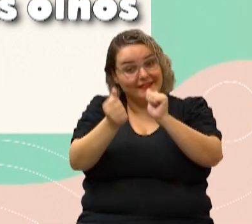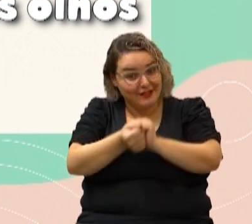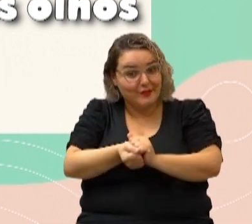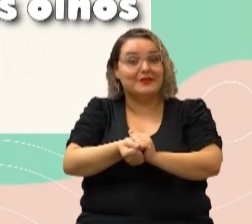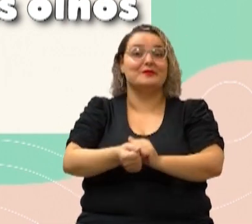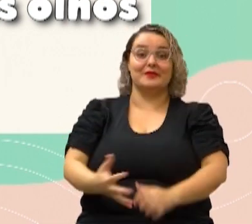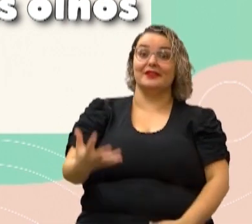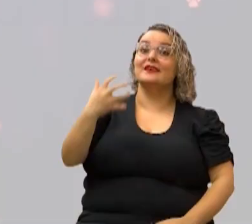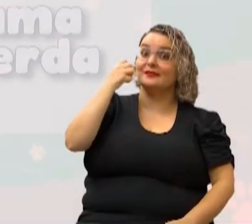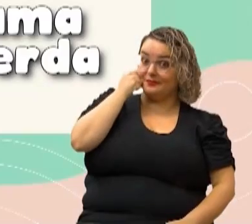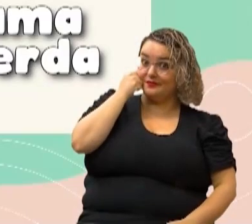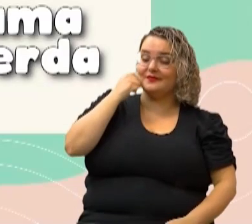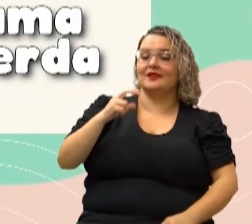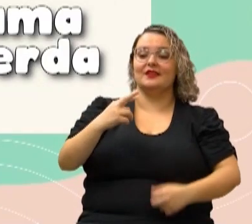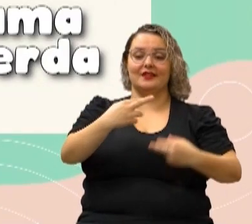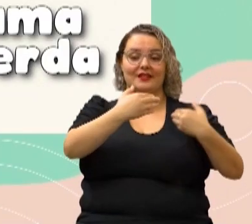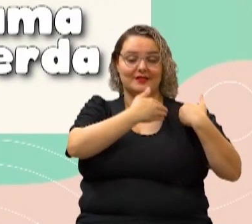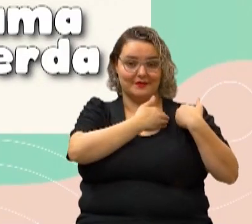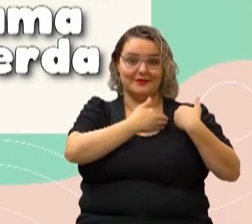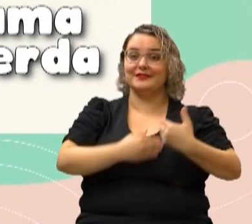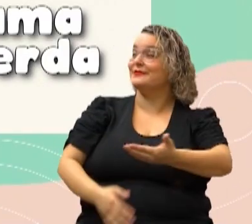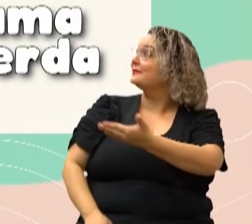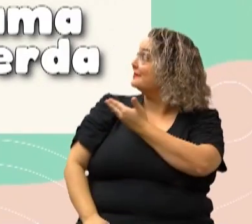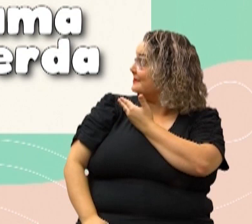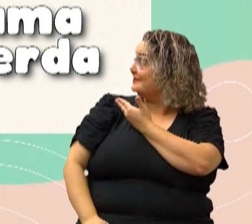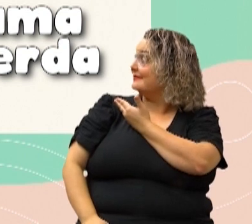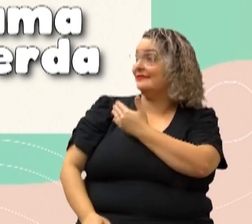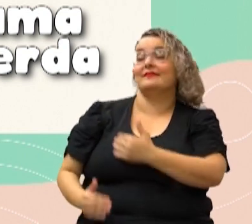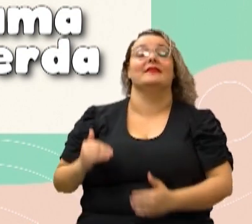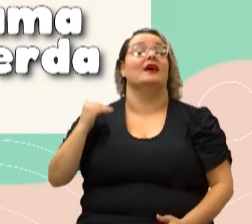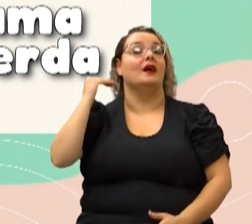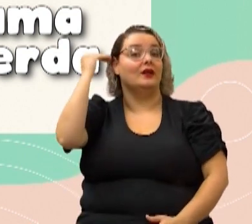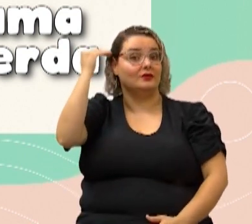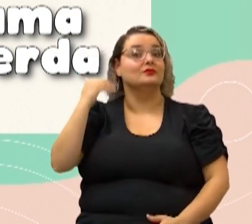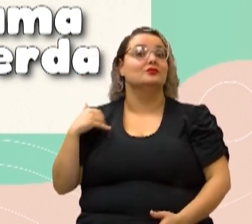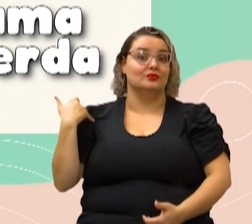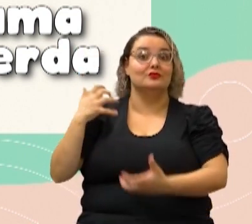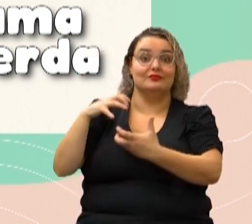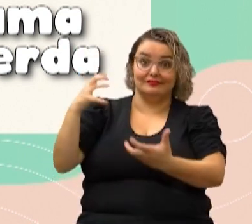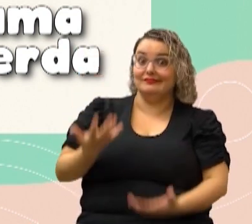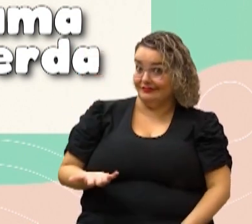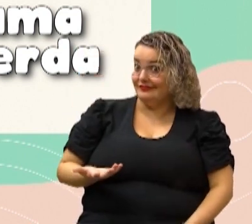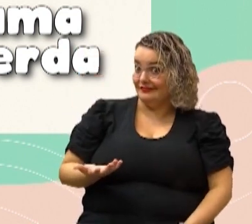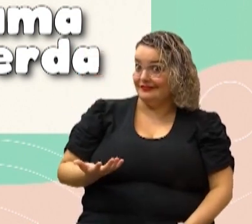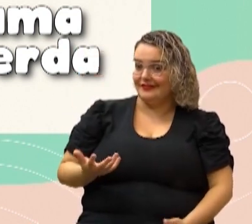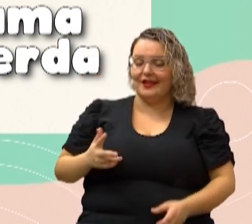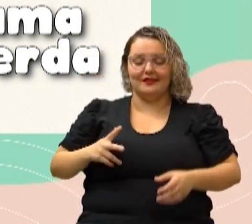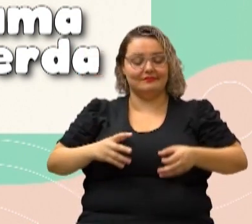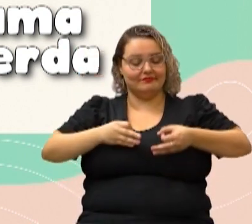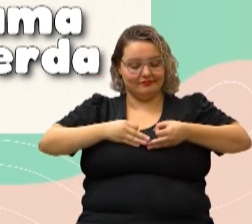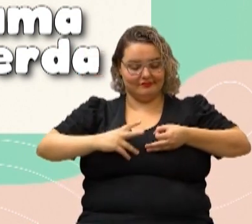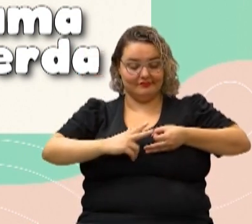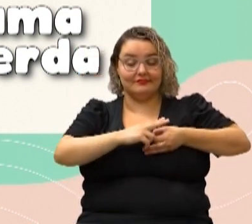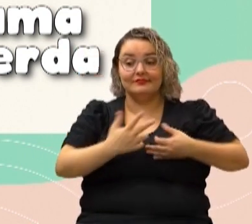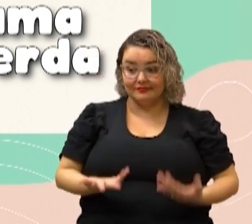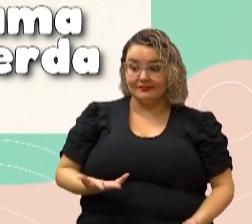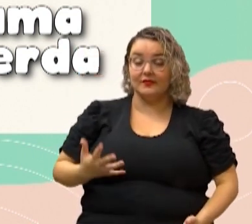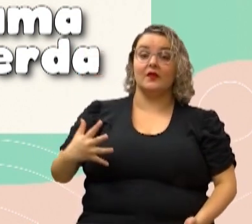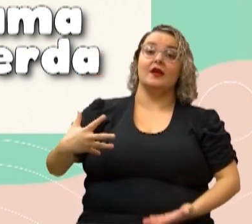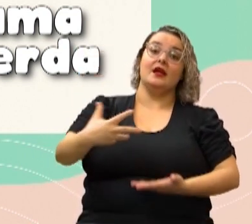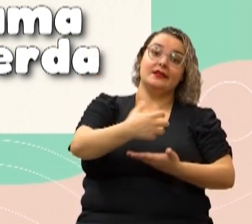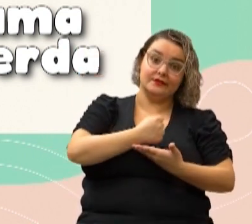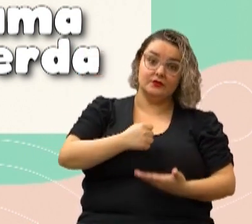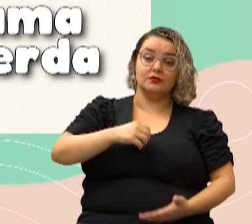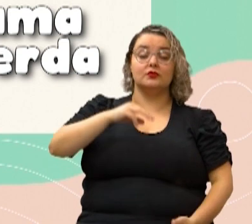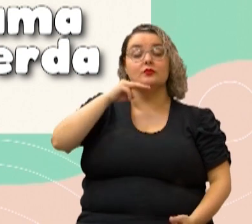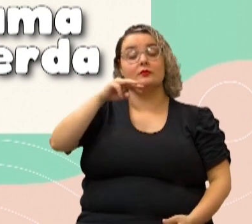adoção responsável. Essa é a Kitty, uma gatinha adulta, porte pequeno e castrada. Foi resgatada em